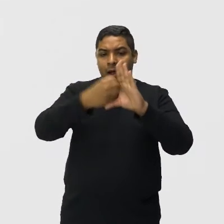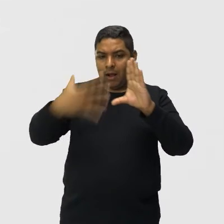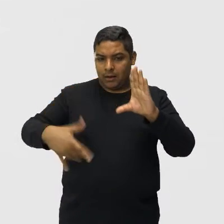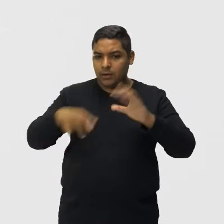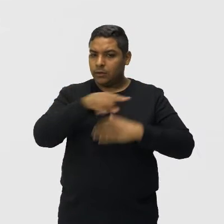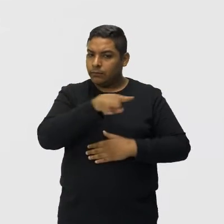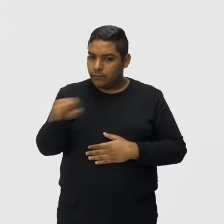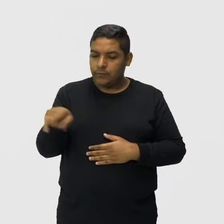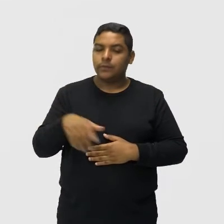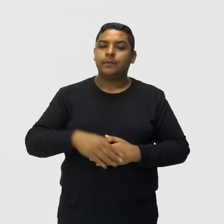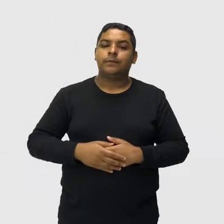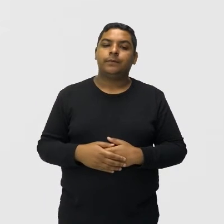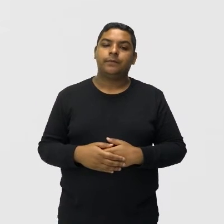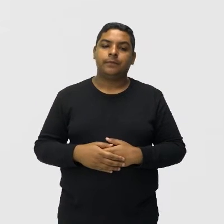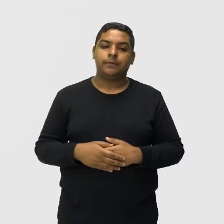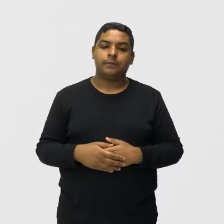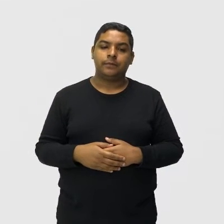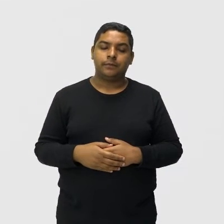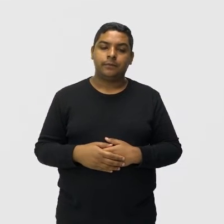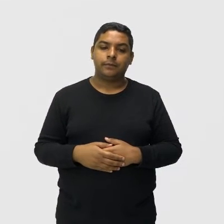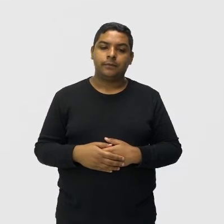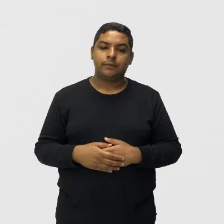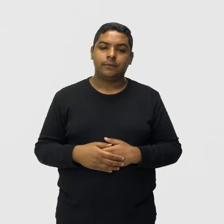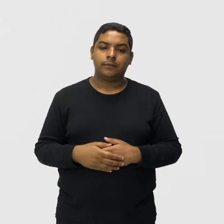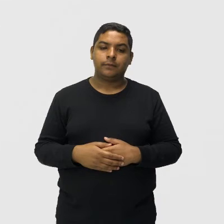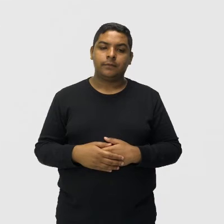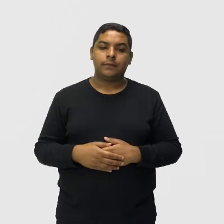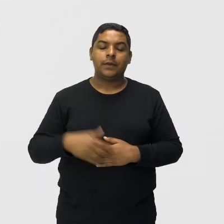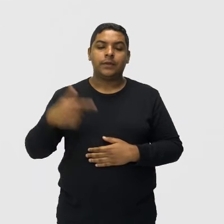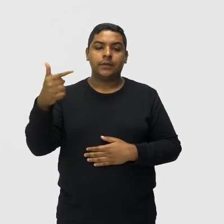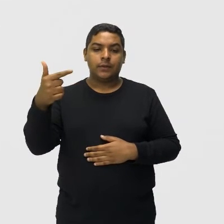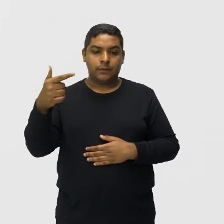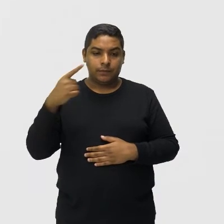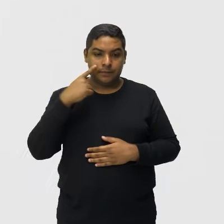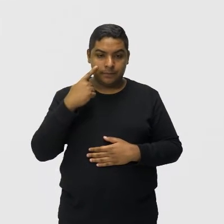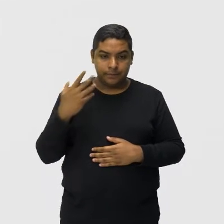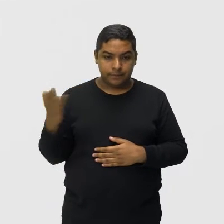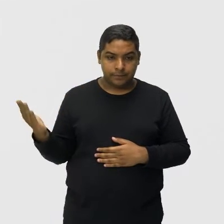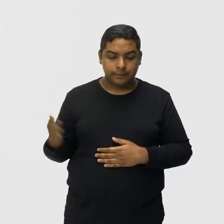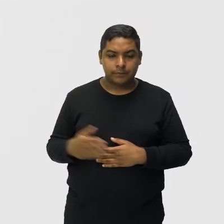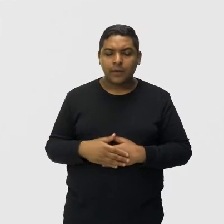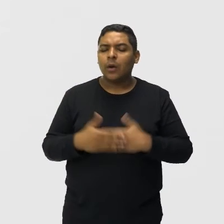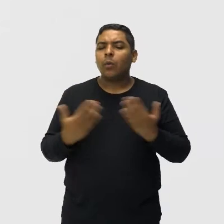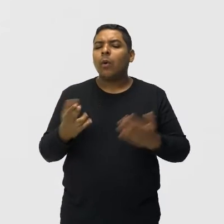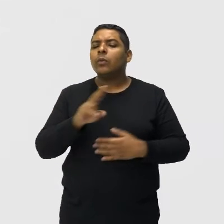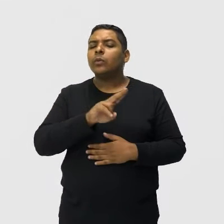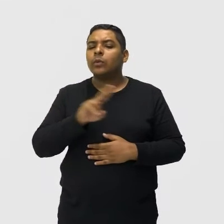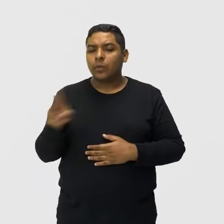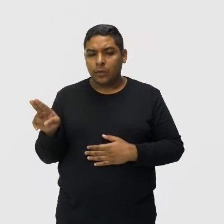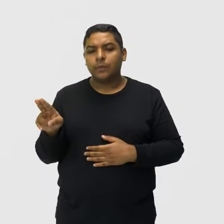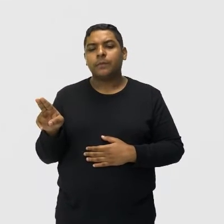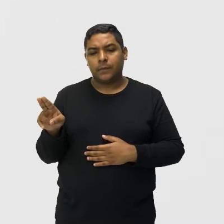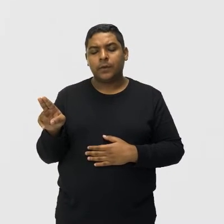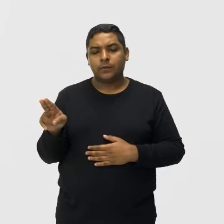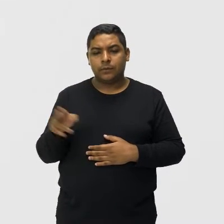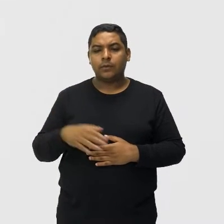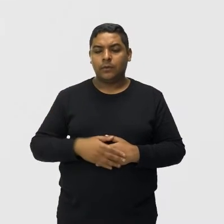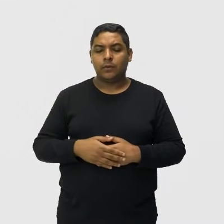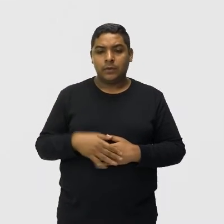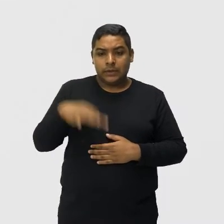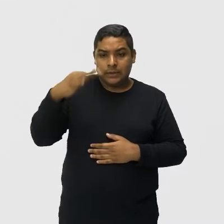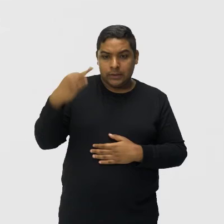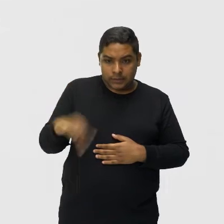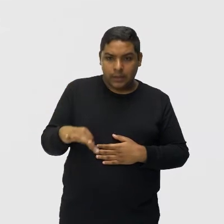classificação, tá? Vamos para a segunda questão da nossa dinâmica. Qual o nome, qual a